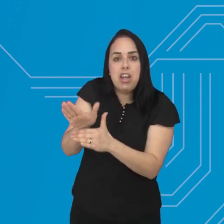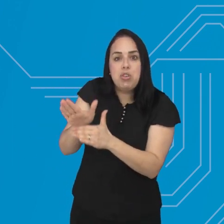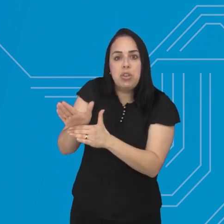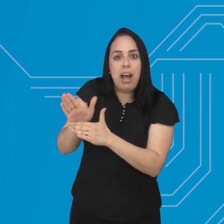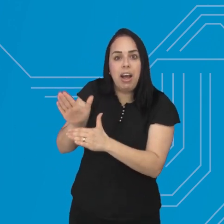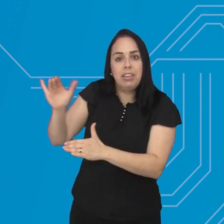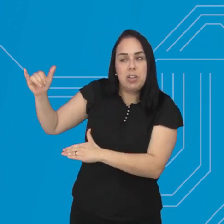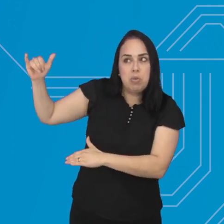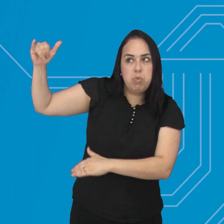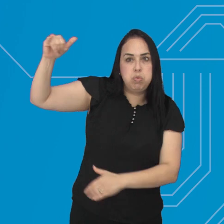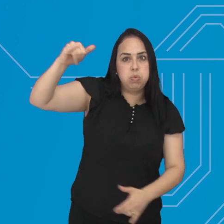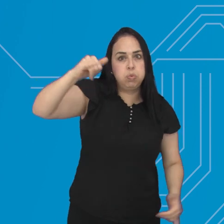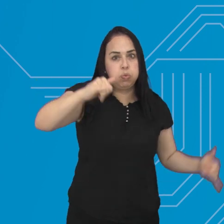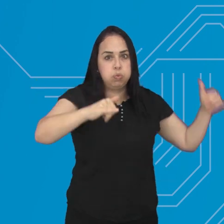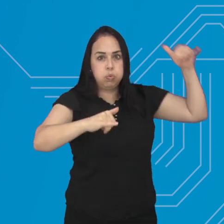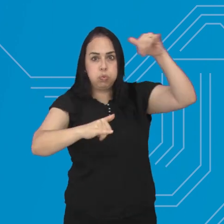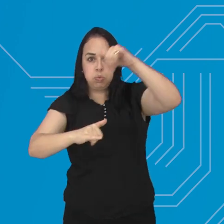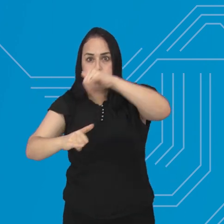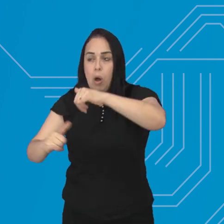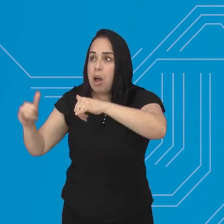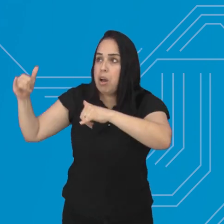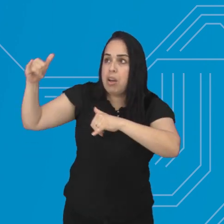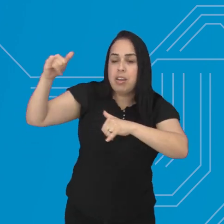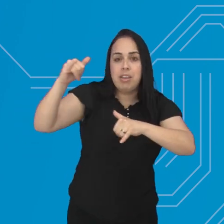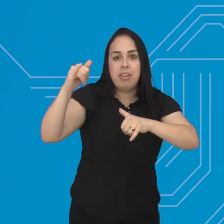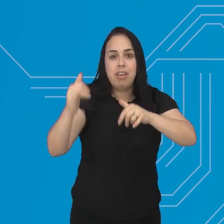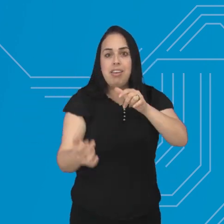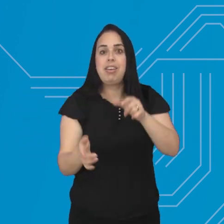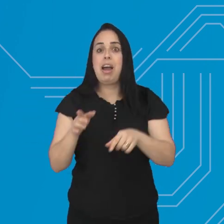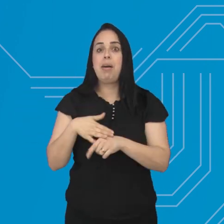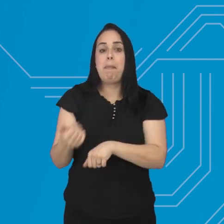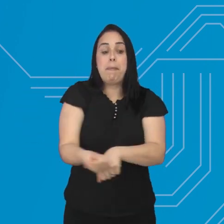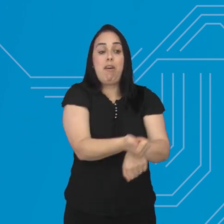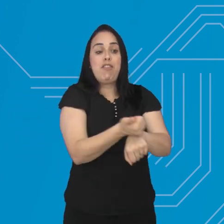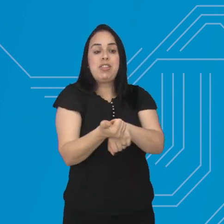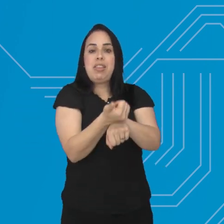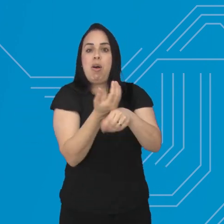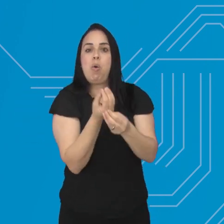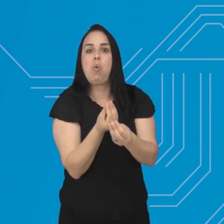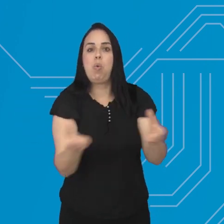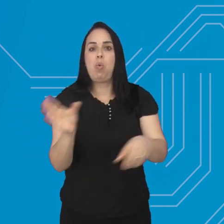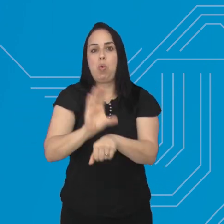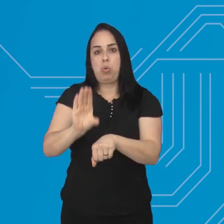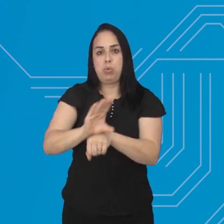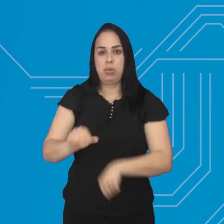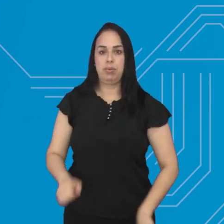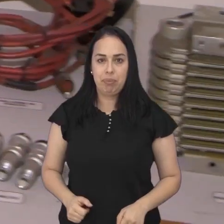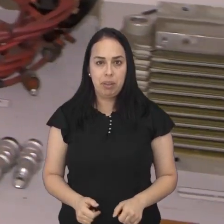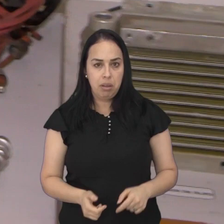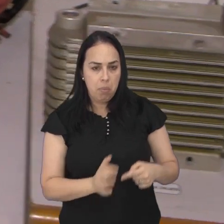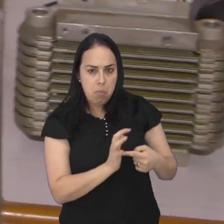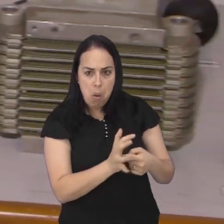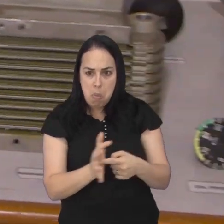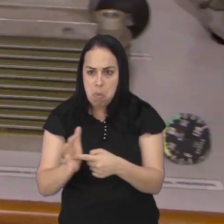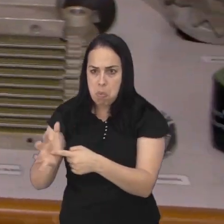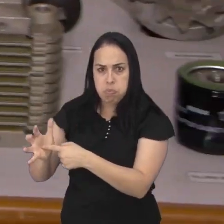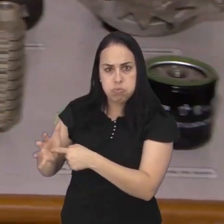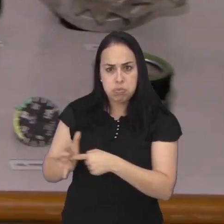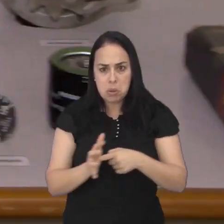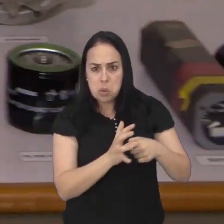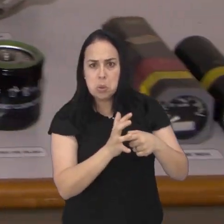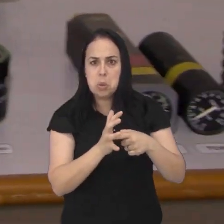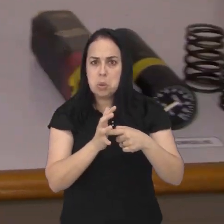setor aeroespacial em São José dos Campos e ajudar a formar mão de obra qualificada. Cada peça